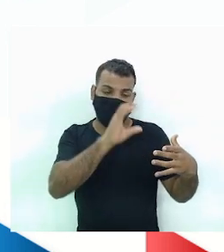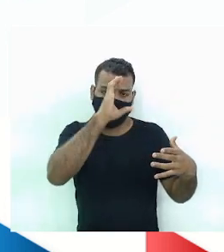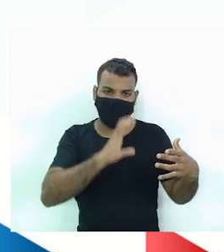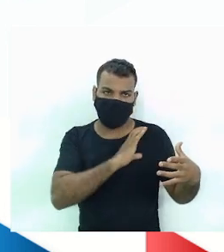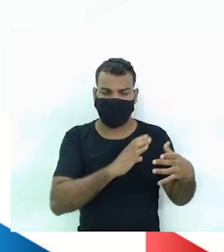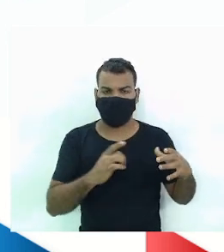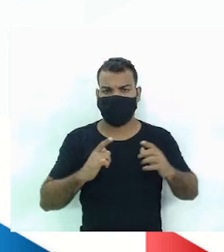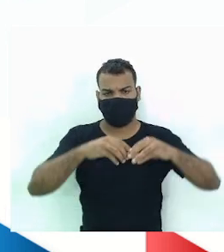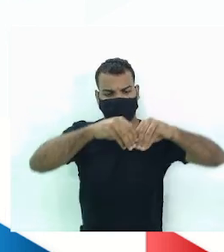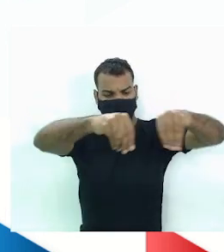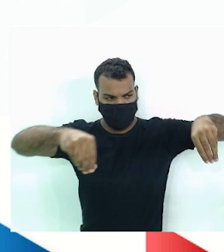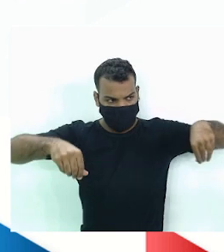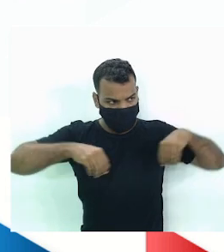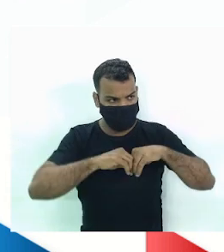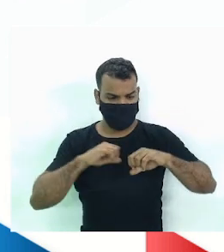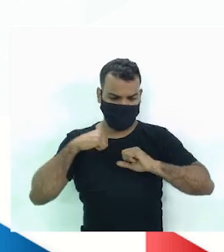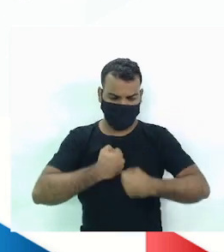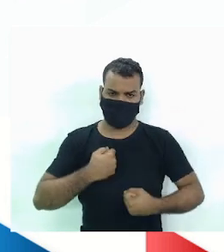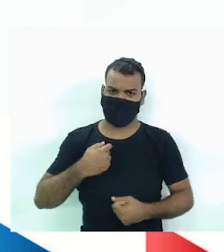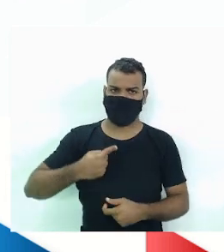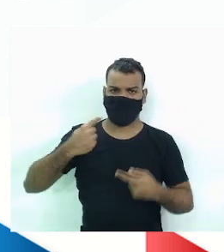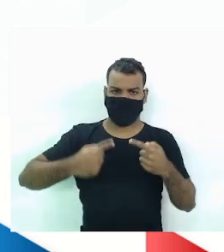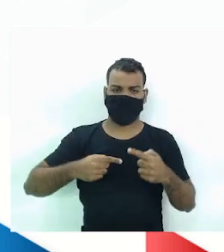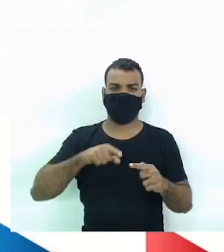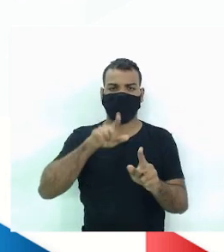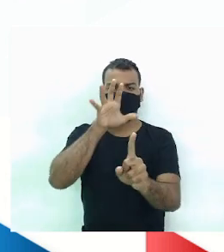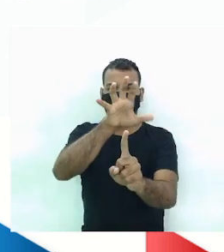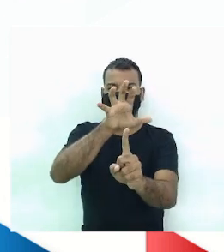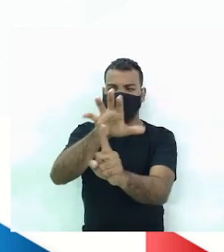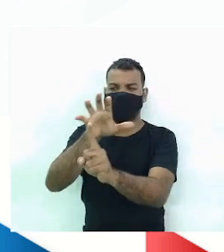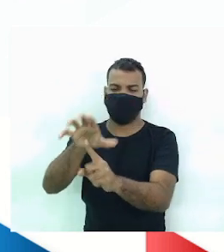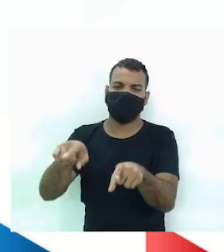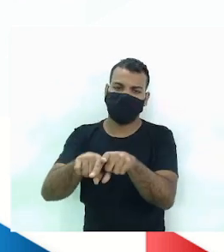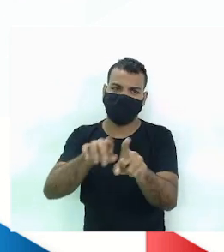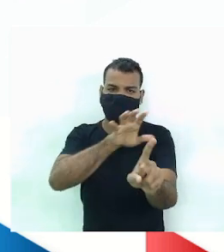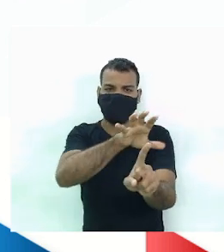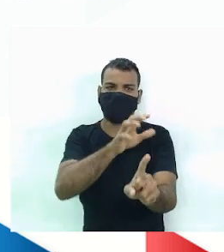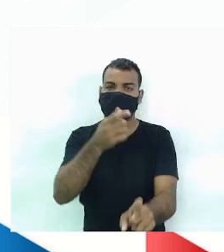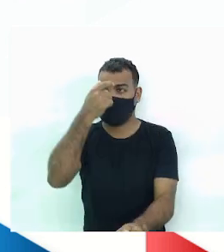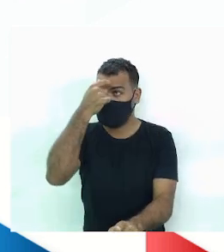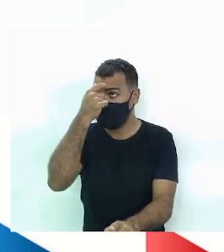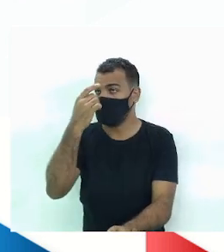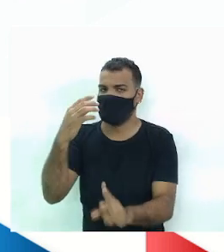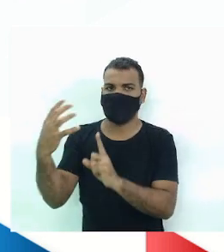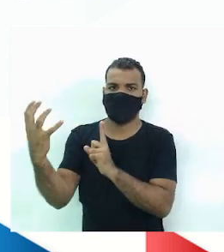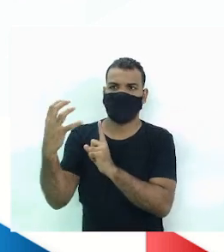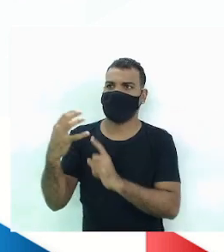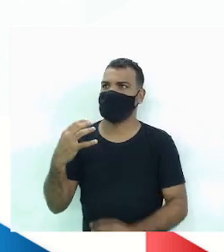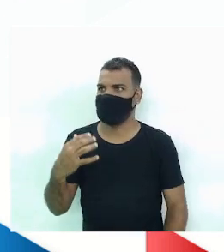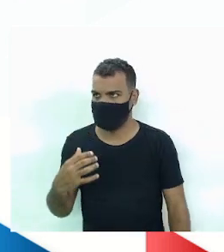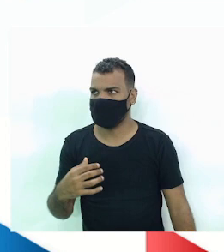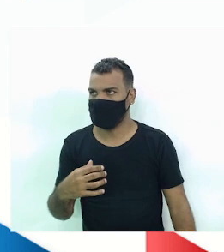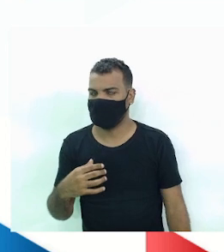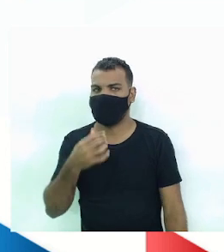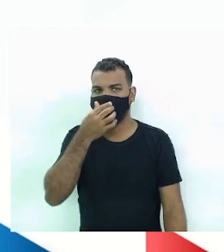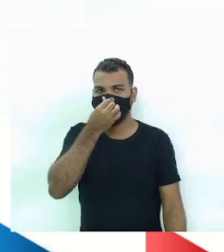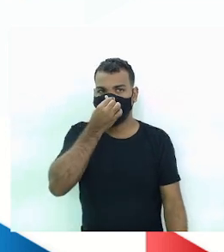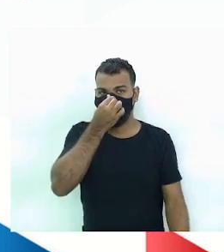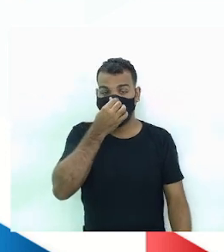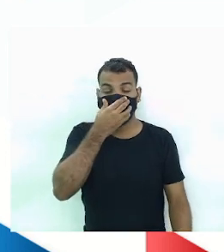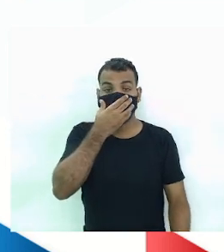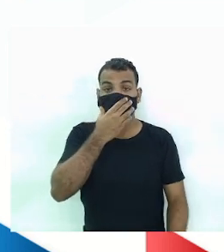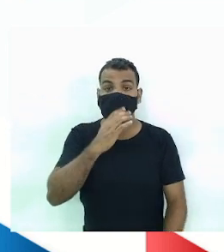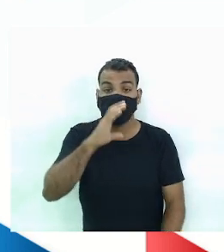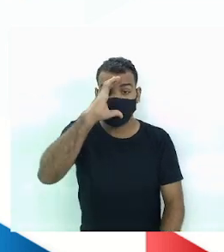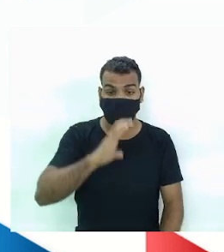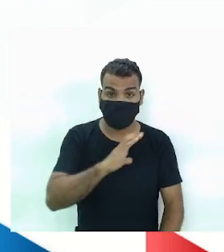terra, poder político, mas poder ideológico, que vai ser a salvação. Então, o clero, né? Porque a Igreja Católica